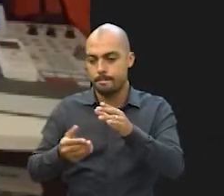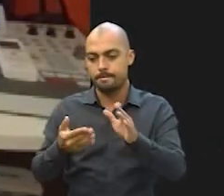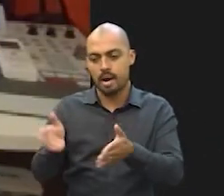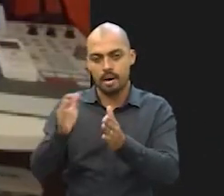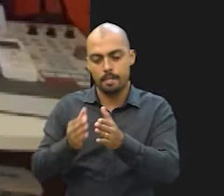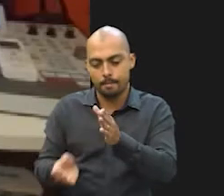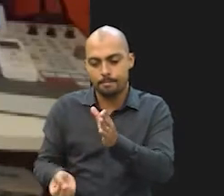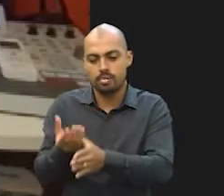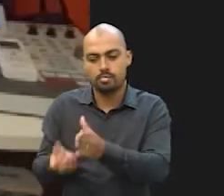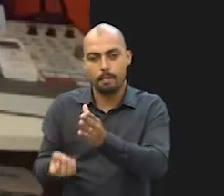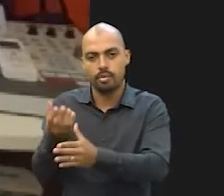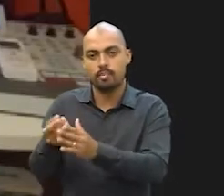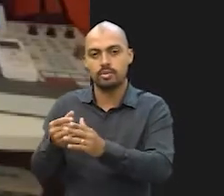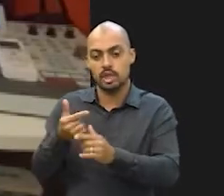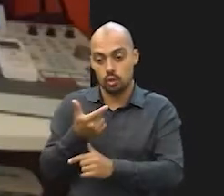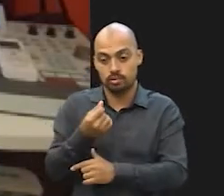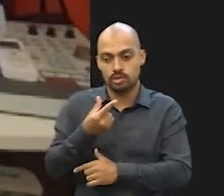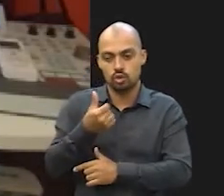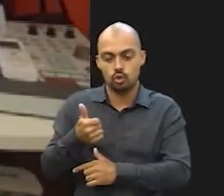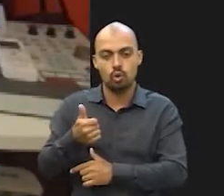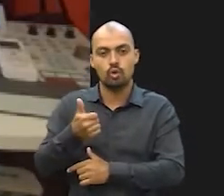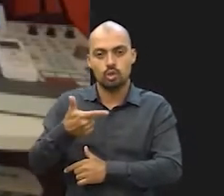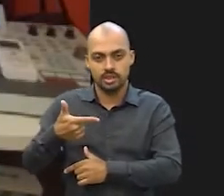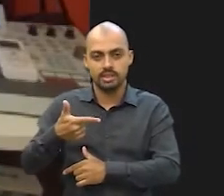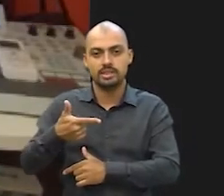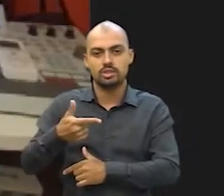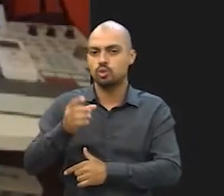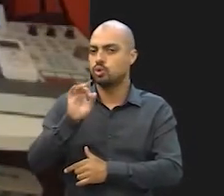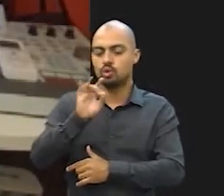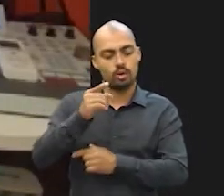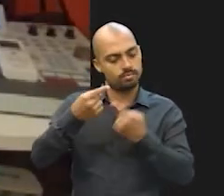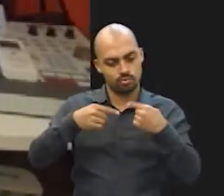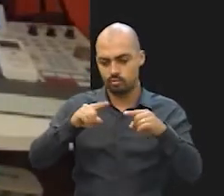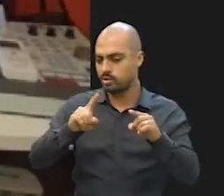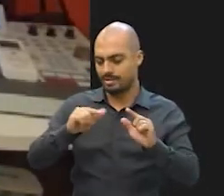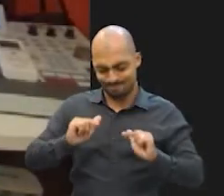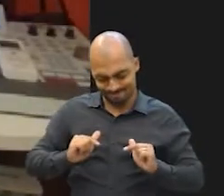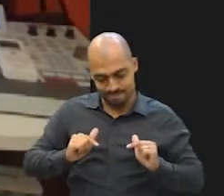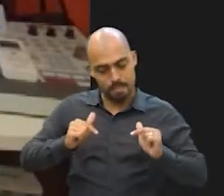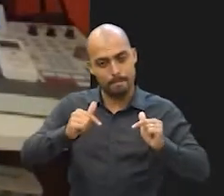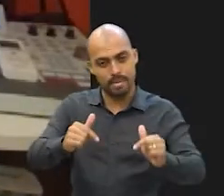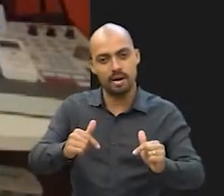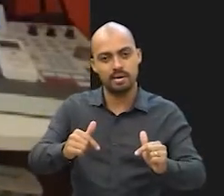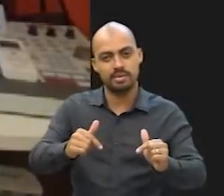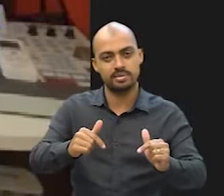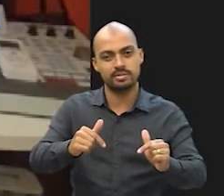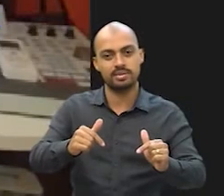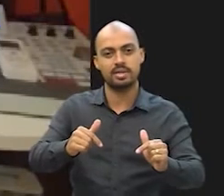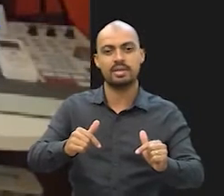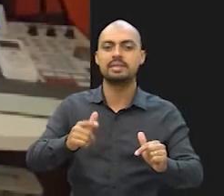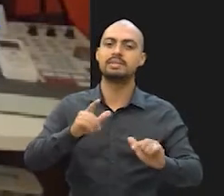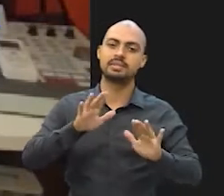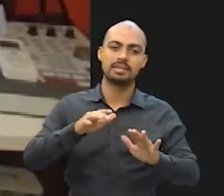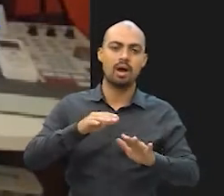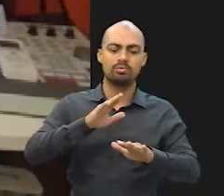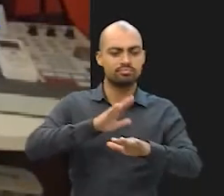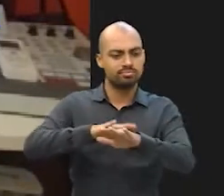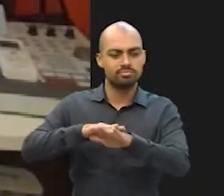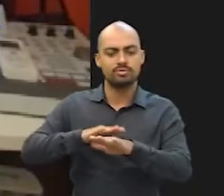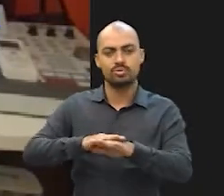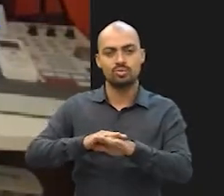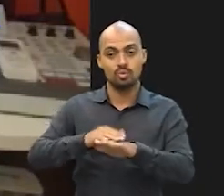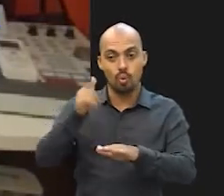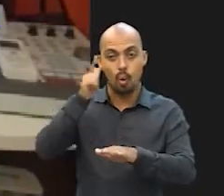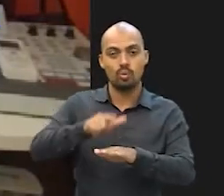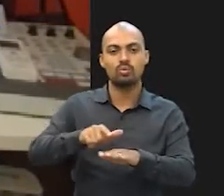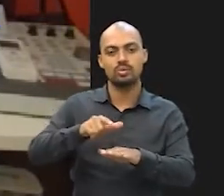para cá eu decidi me dedicar totalmente à música mesmo, e a partir disso pude colher melhor os frutos